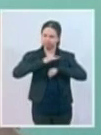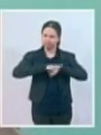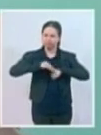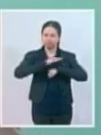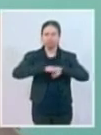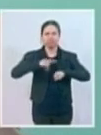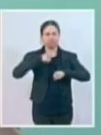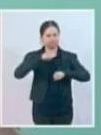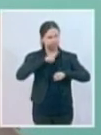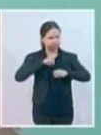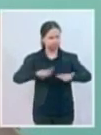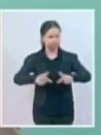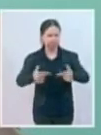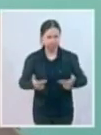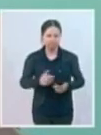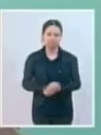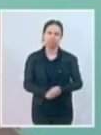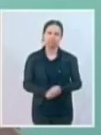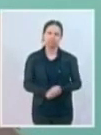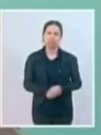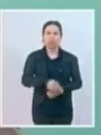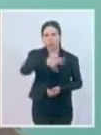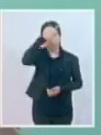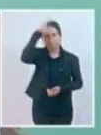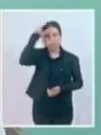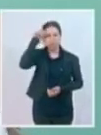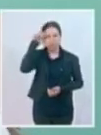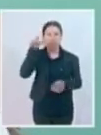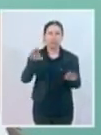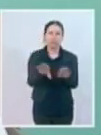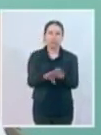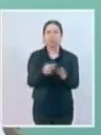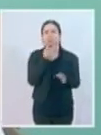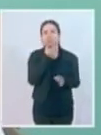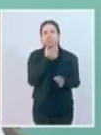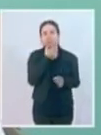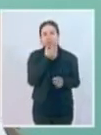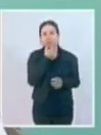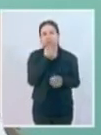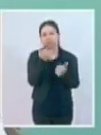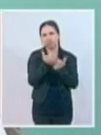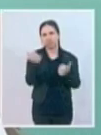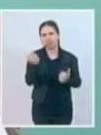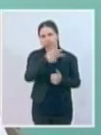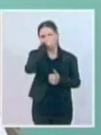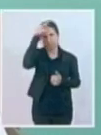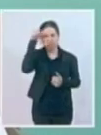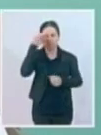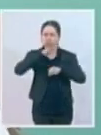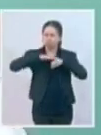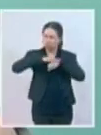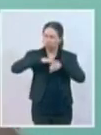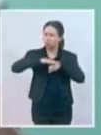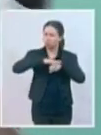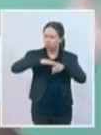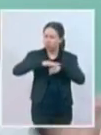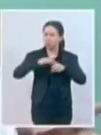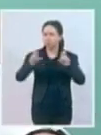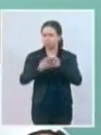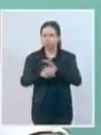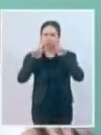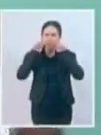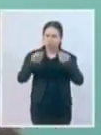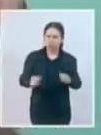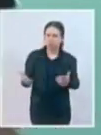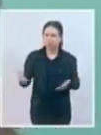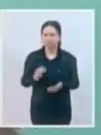e proativa, e o prefeito Paulo Sérgio, nosso vice-prefeito, conversamos muito, muito, a assessoria do prefeito,